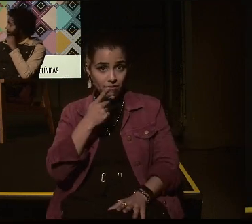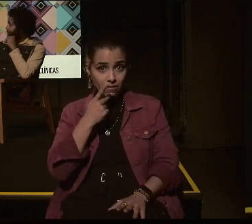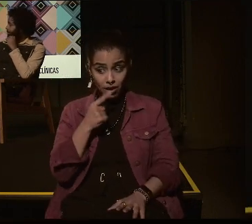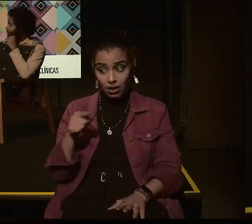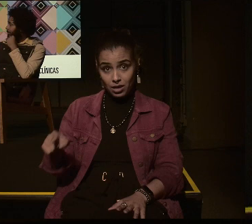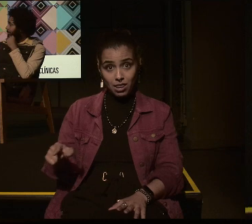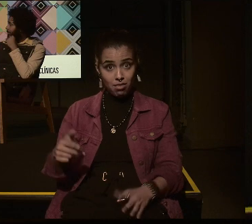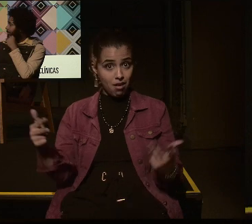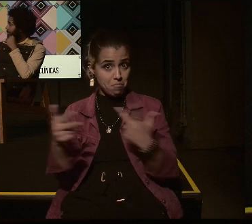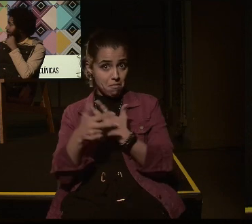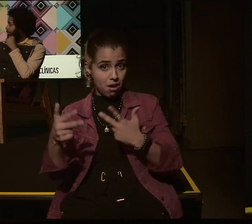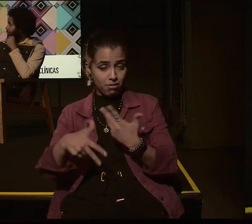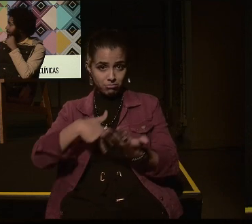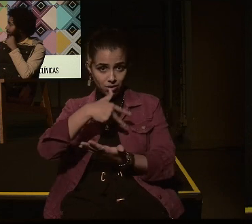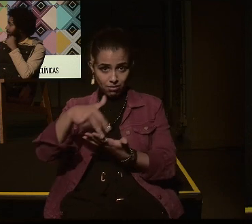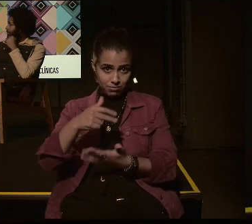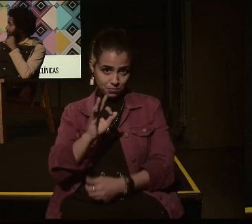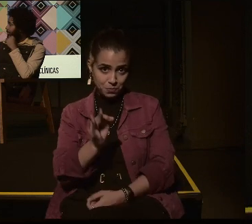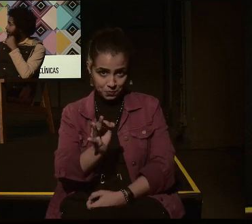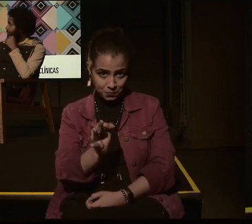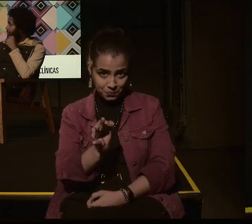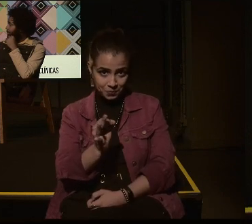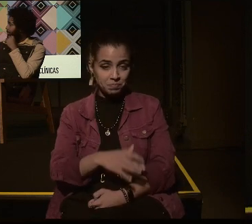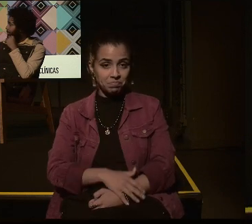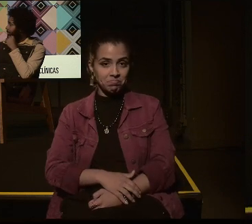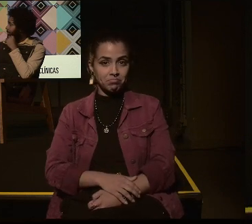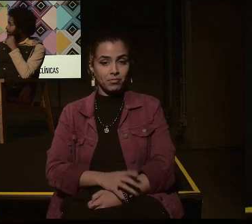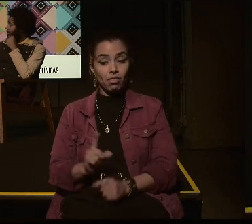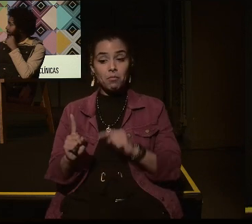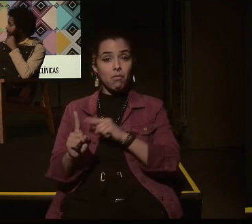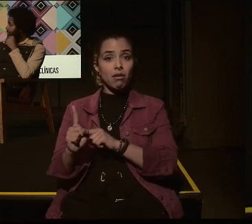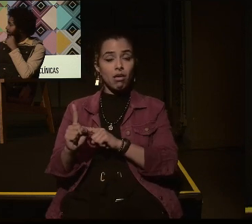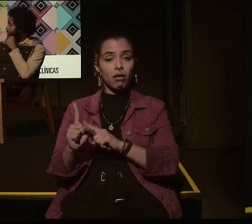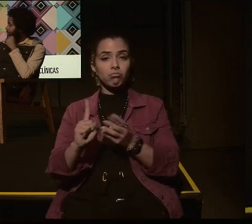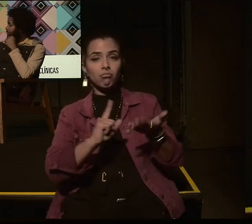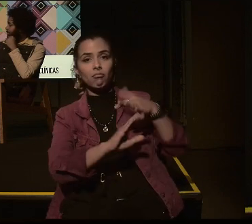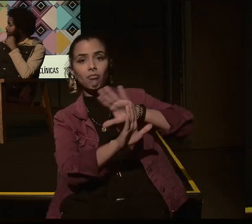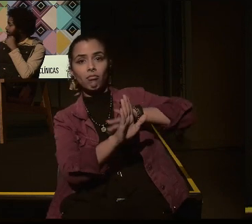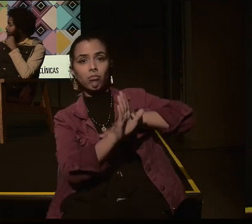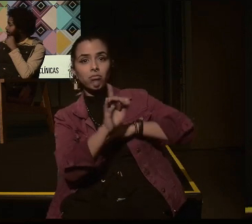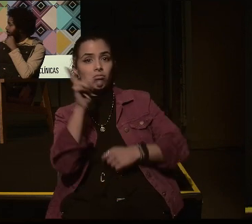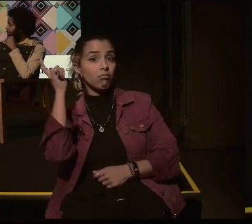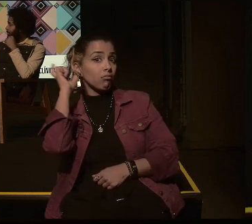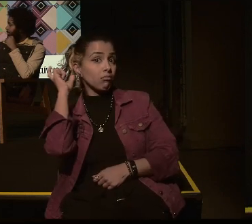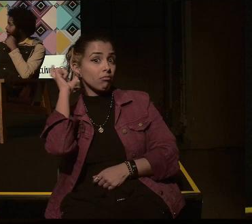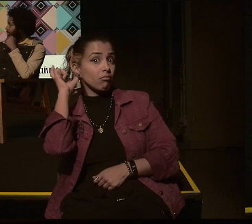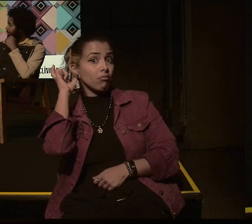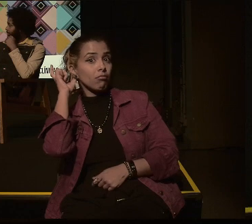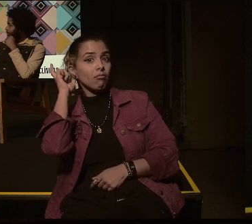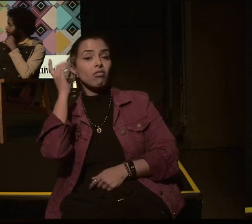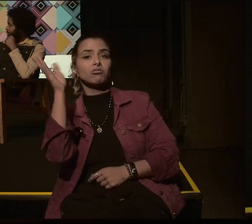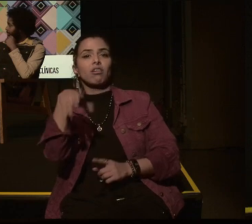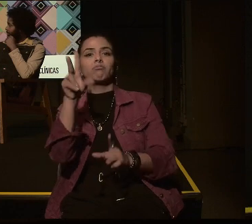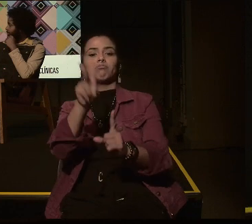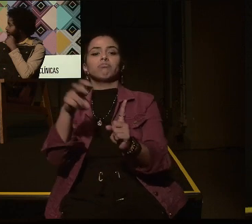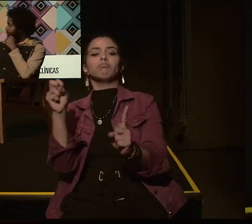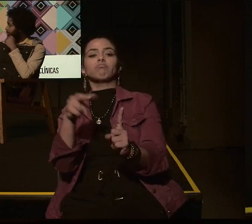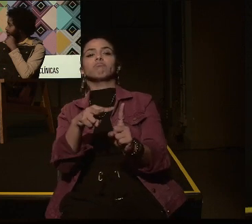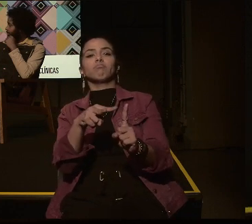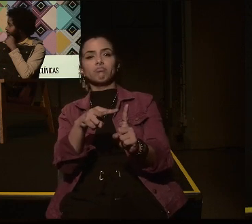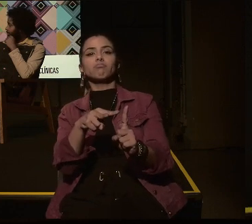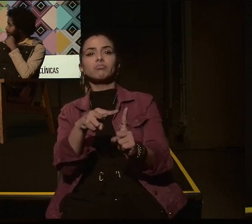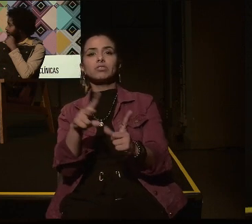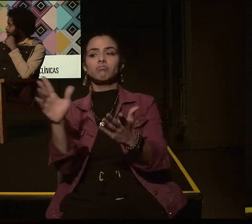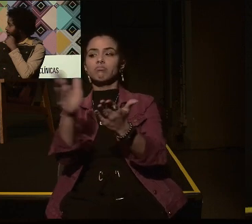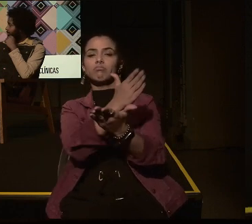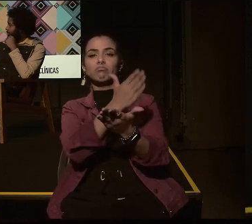Então, ela ia, no seu sintoma, fazendo uma dimensão especular